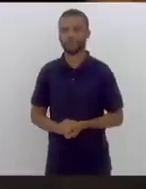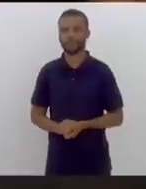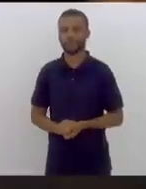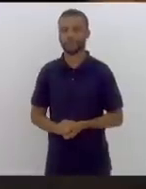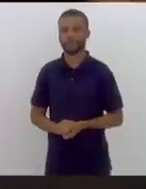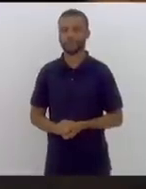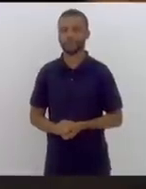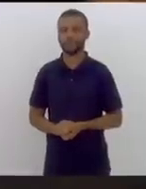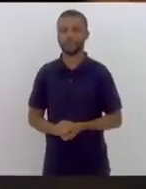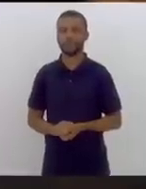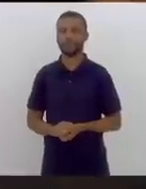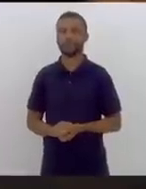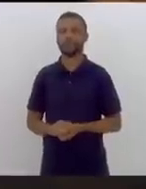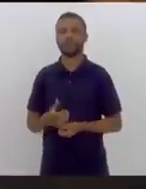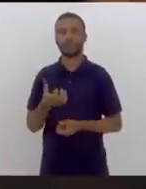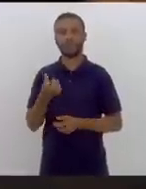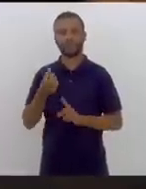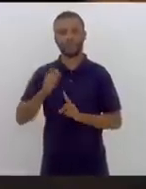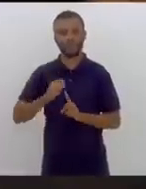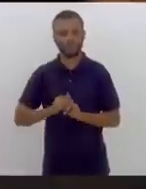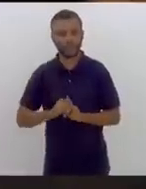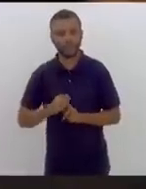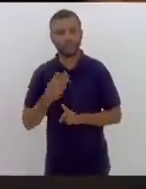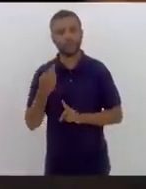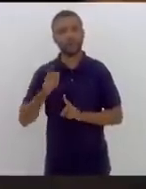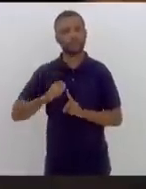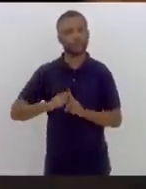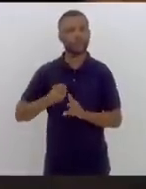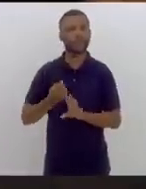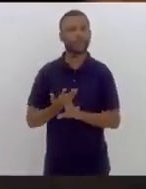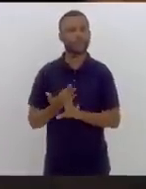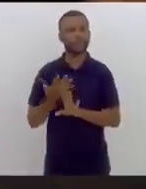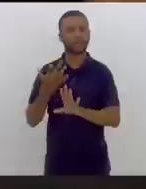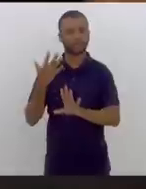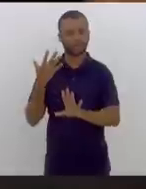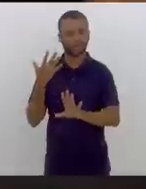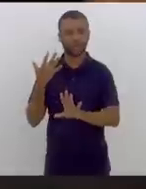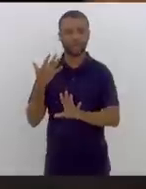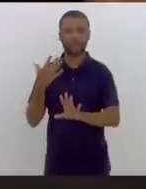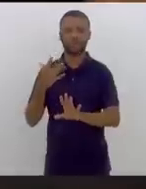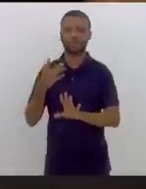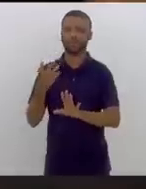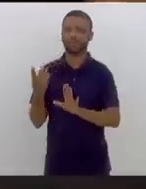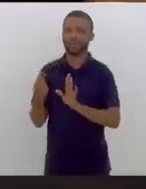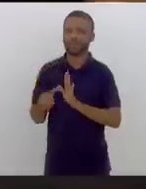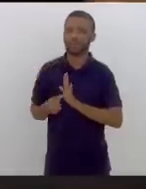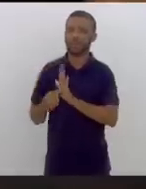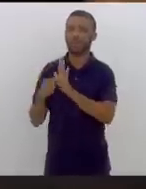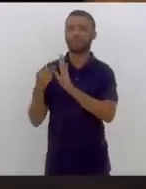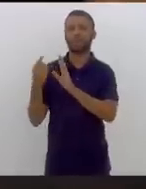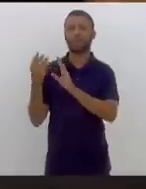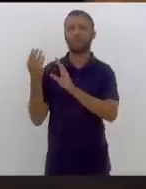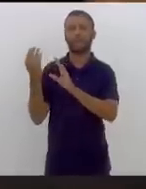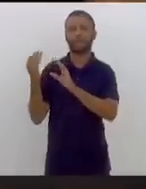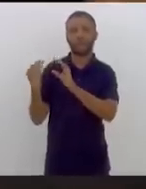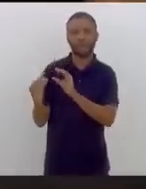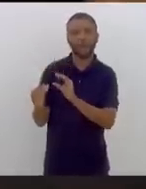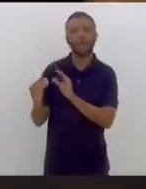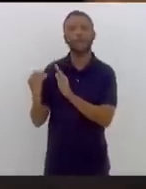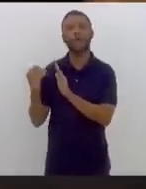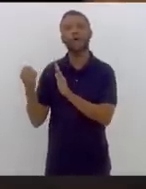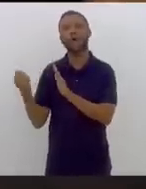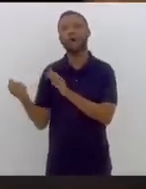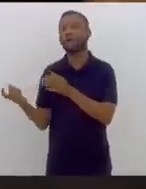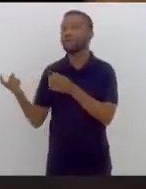a seis meses ou quatro meses ou alguns meses atrás estavam sendo publicados reintegrações